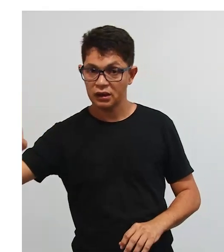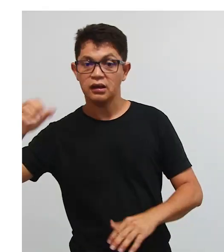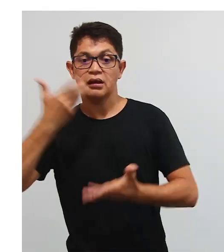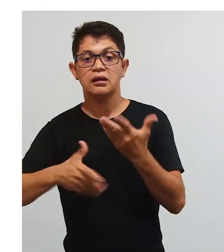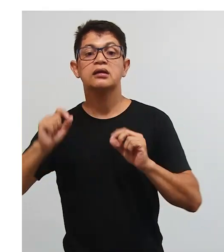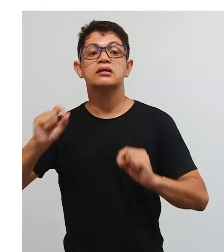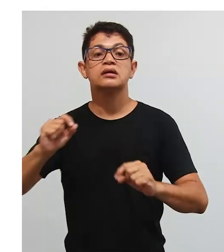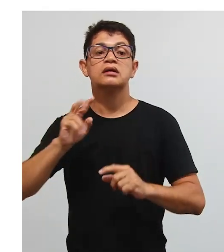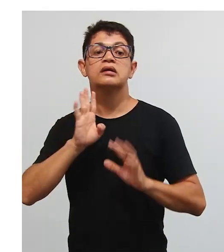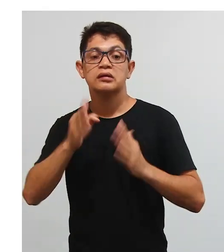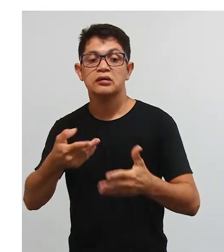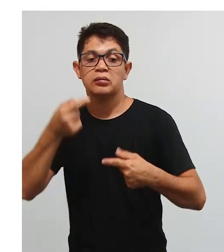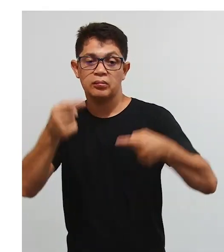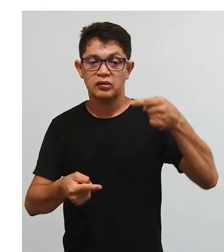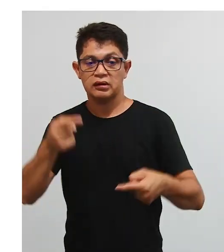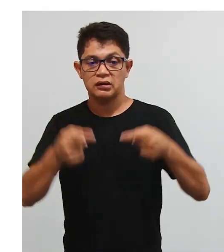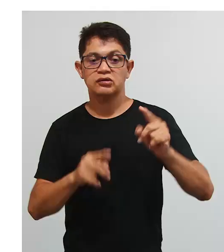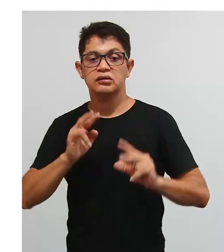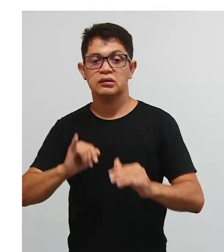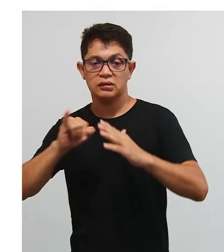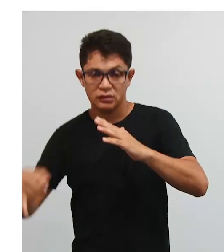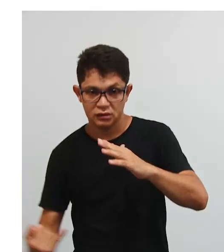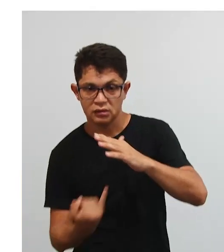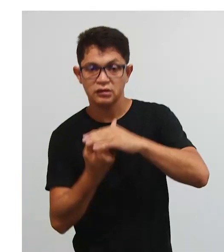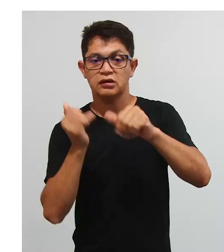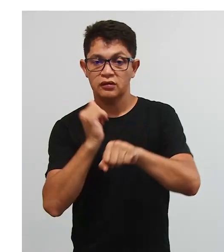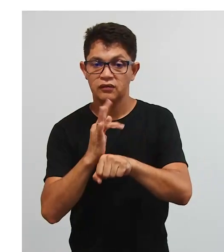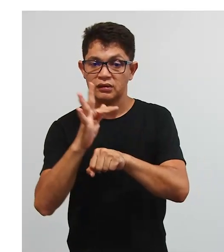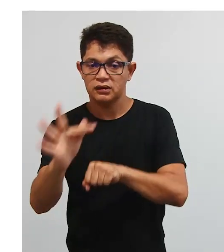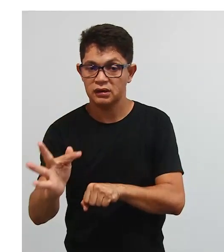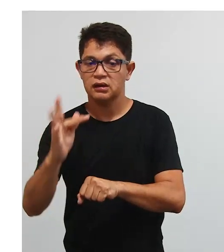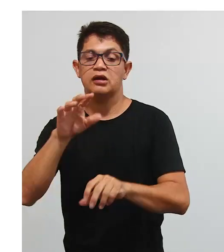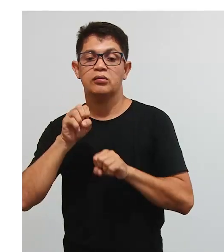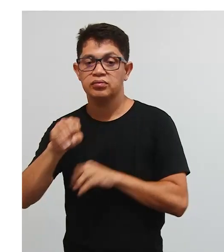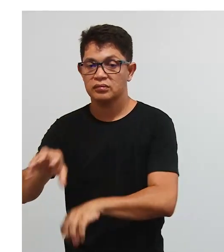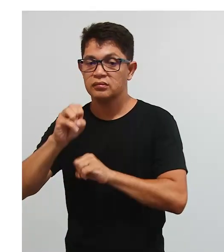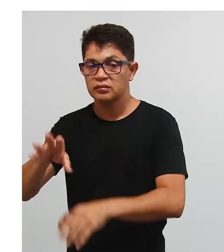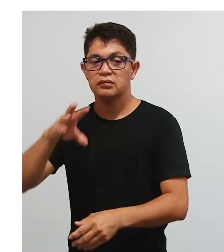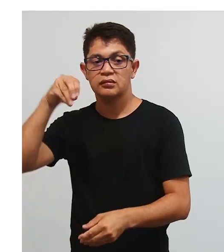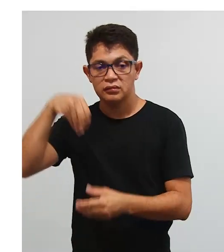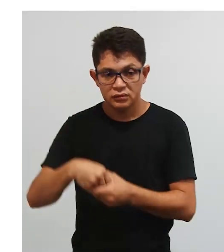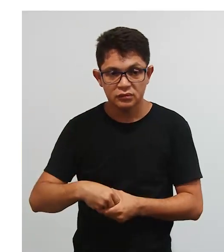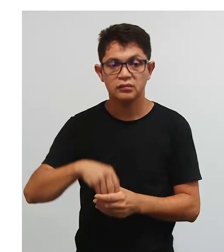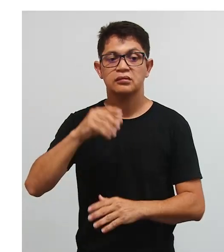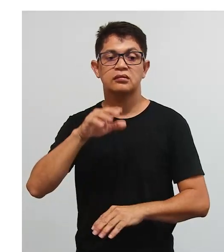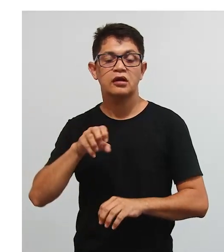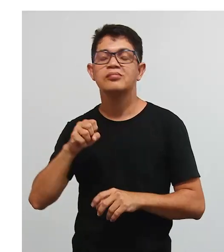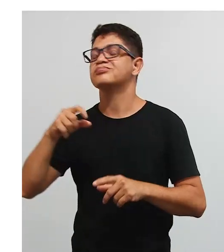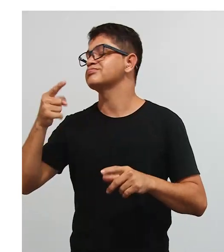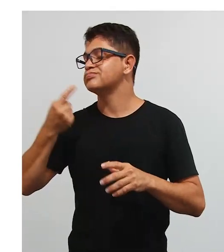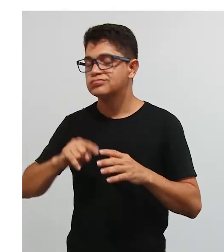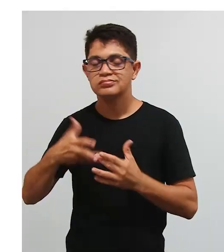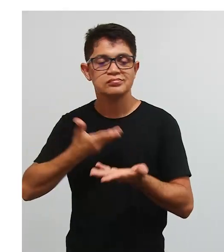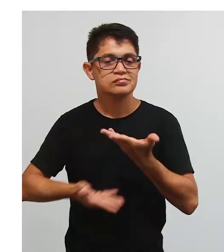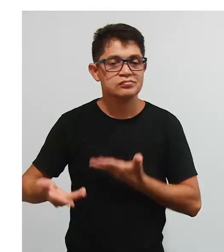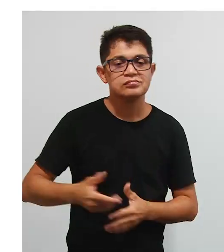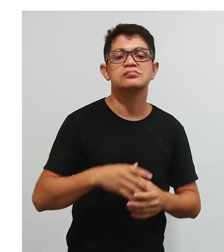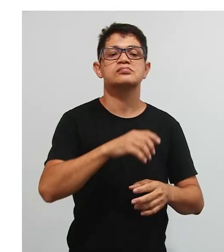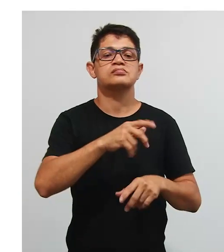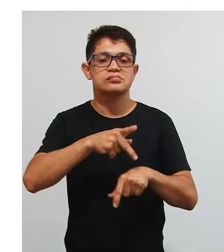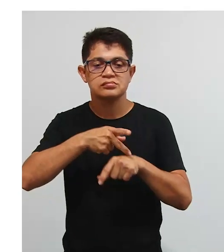geralmente estão presentes aí nos institutos federais, que pode ser ocupado por profissionais do nível fundamental,